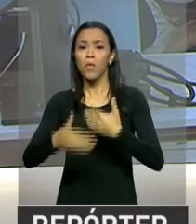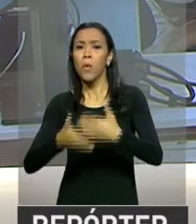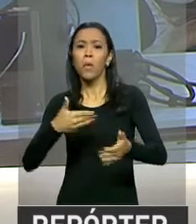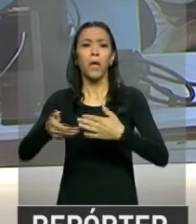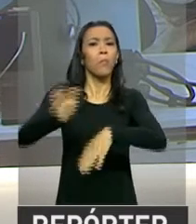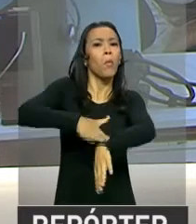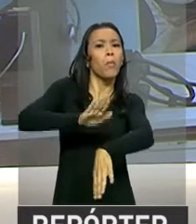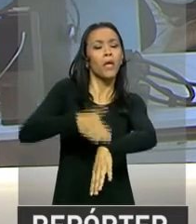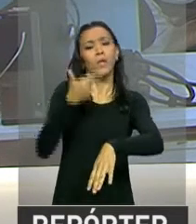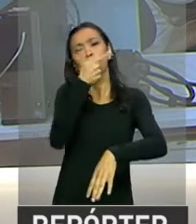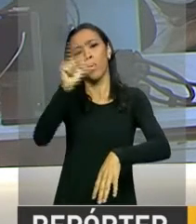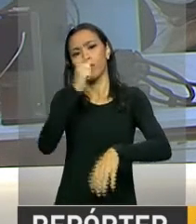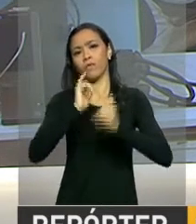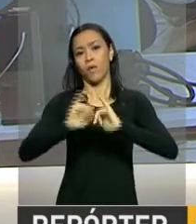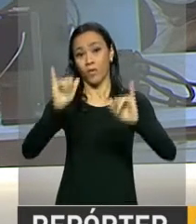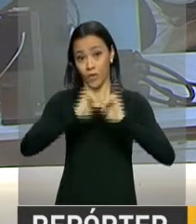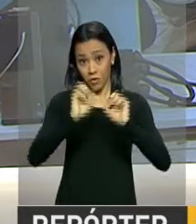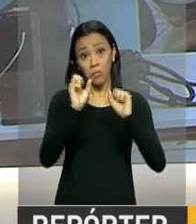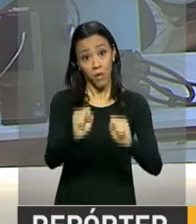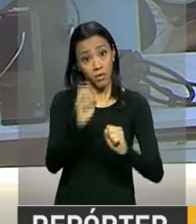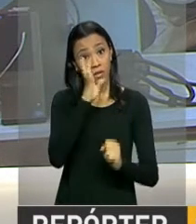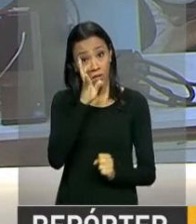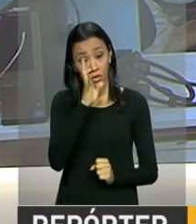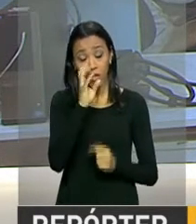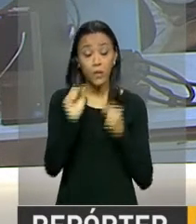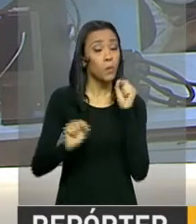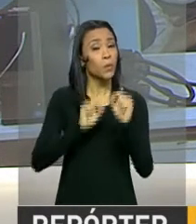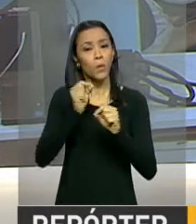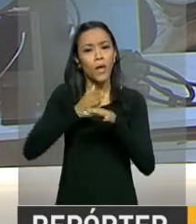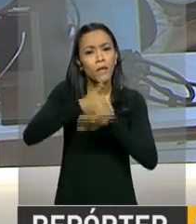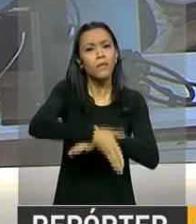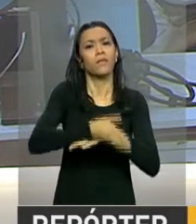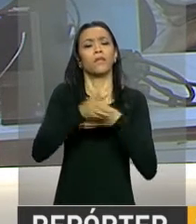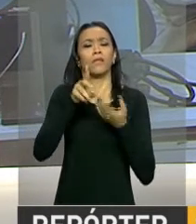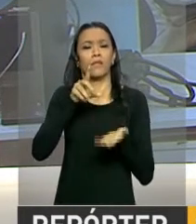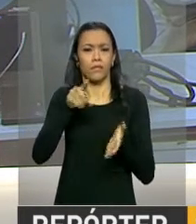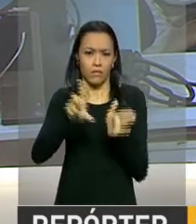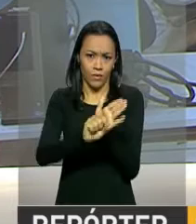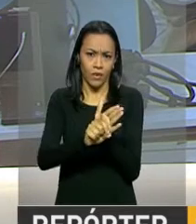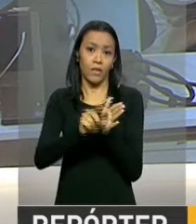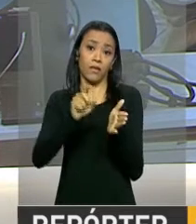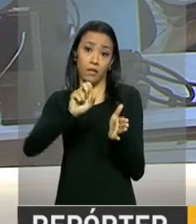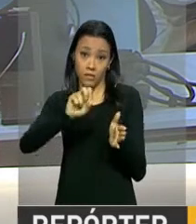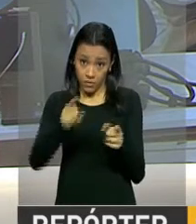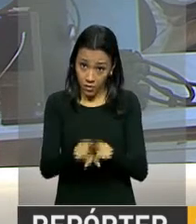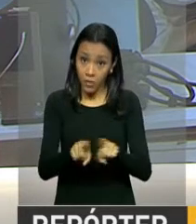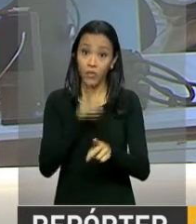outras informações, acompanhe as novidades também nas nossas redes sociais, no